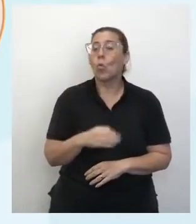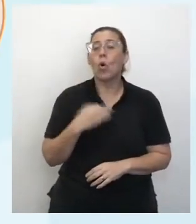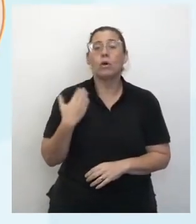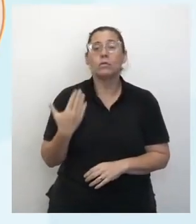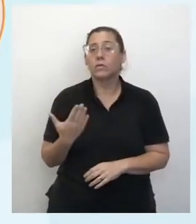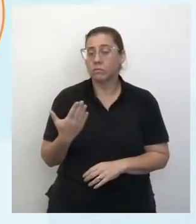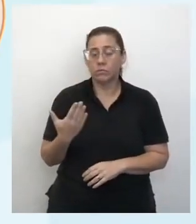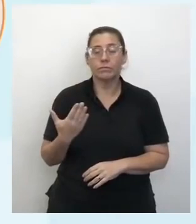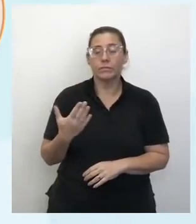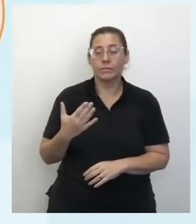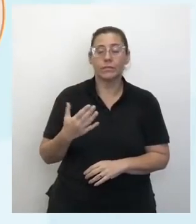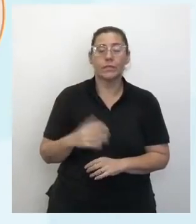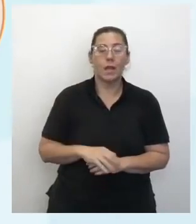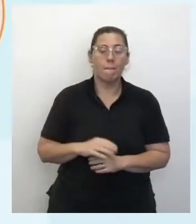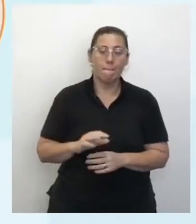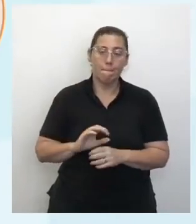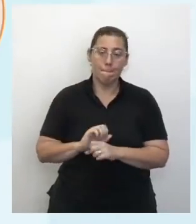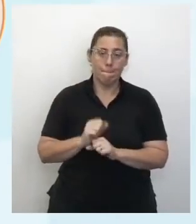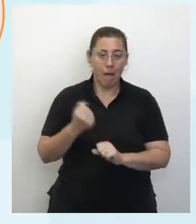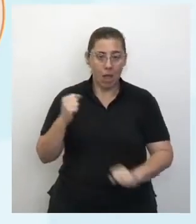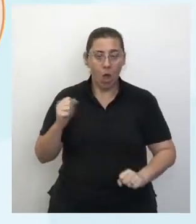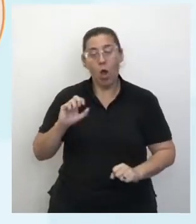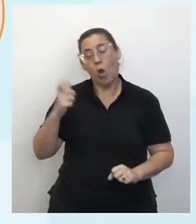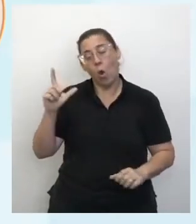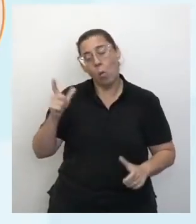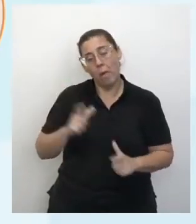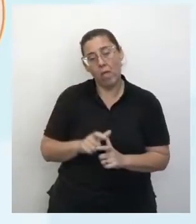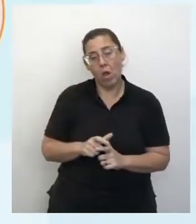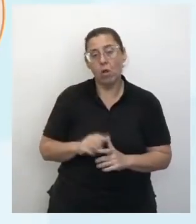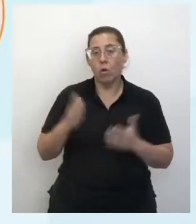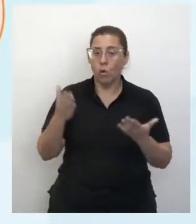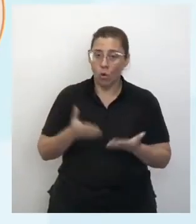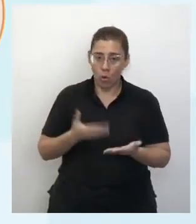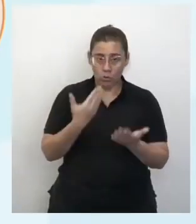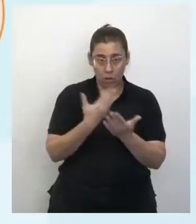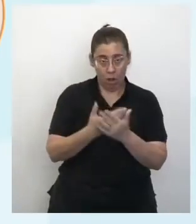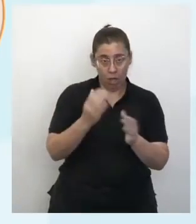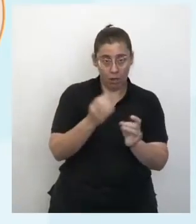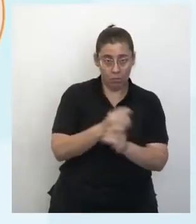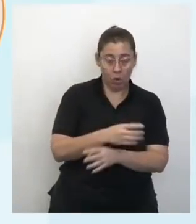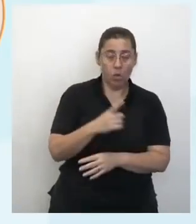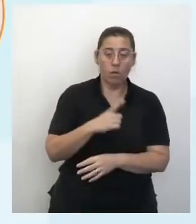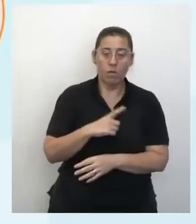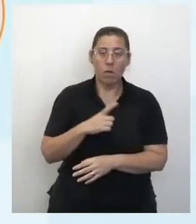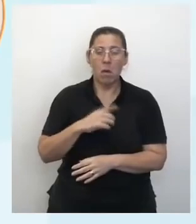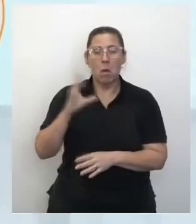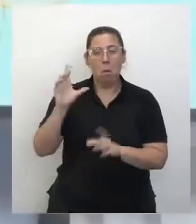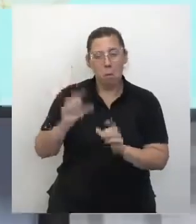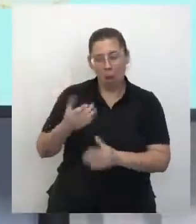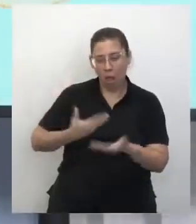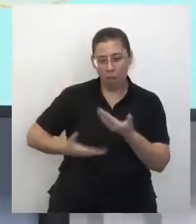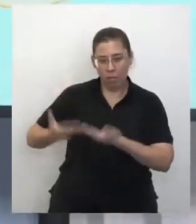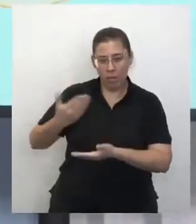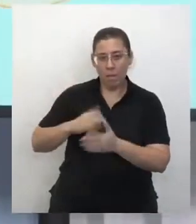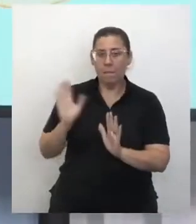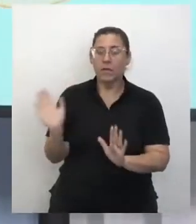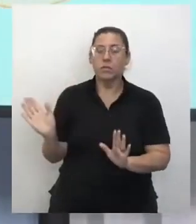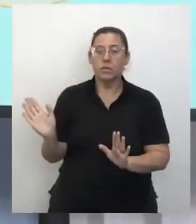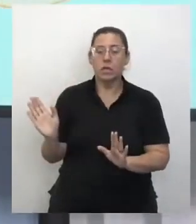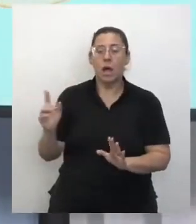um triângulo é maior ou menor que o outro. Então, pessoal, hoje nós acabamos essa aula, a gente teve pouca interação, mas eu